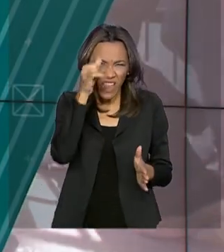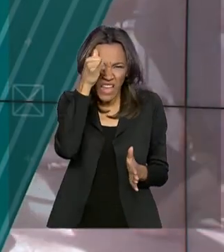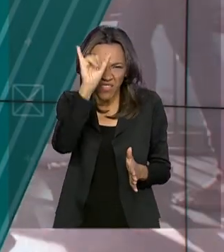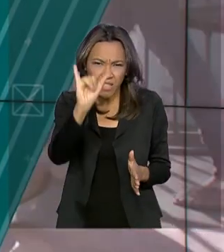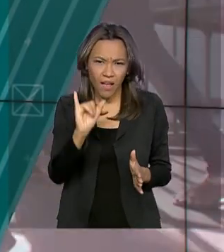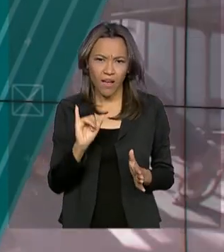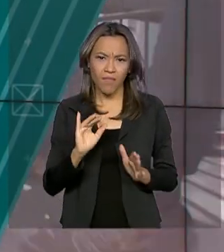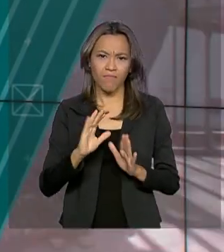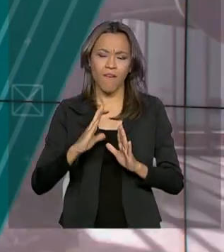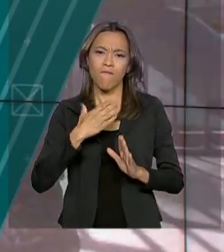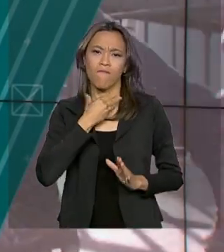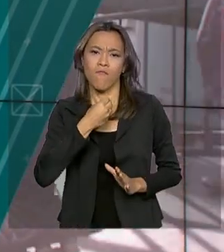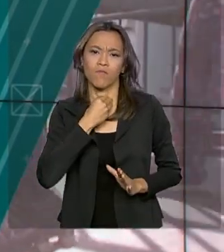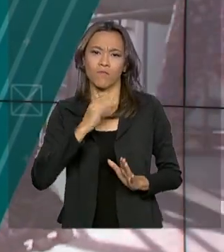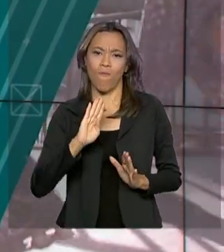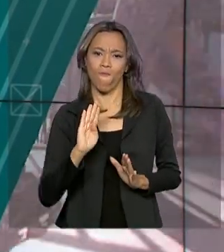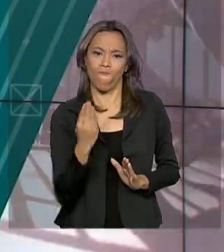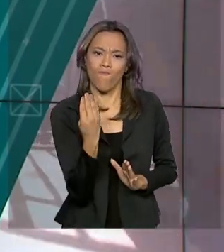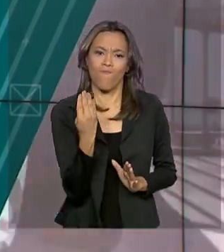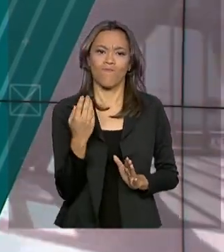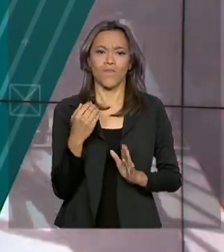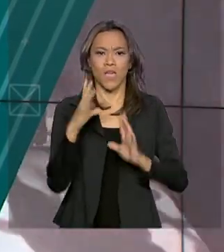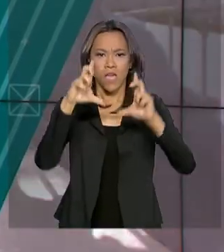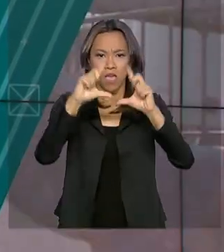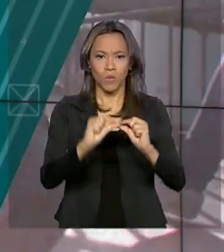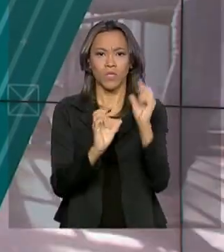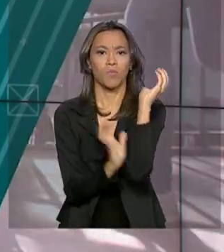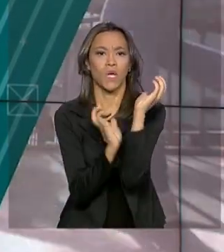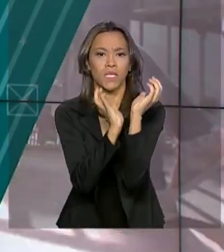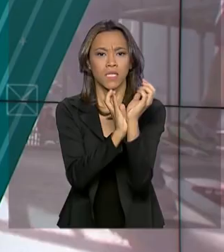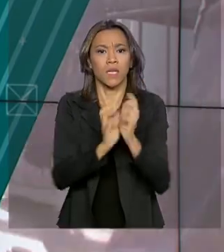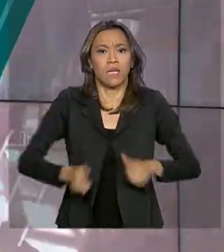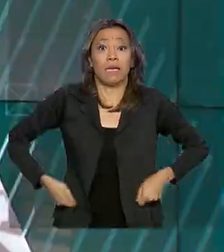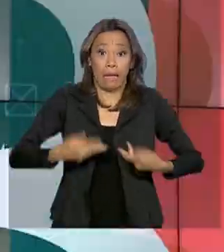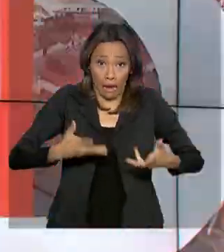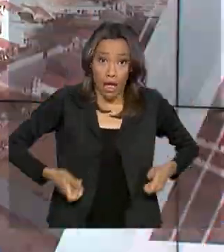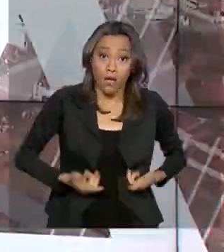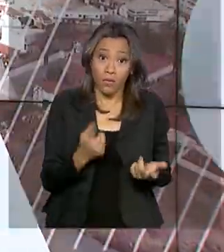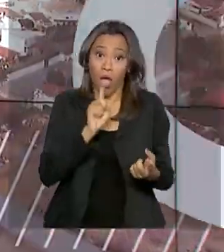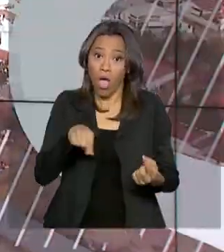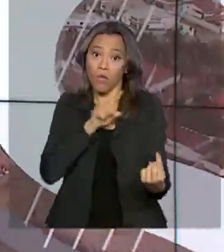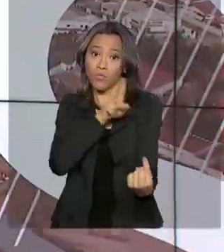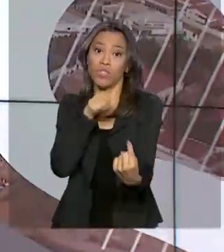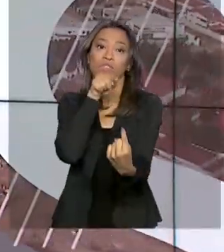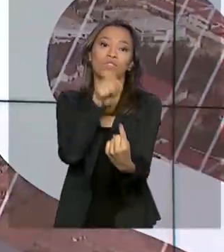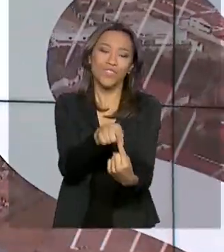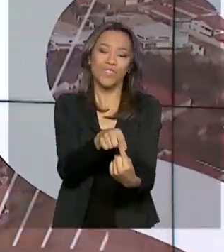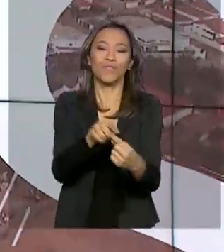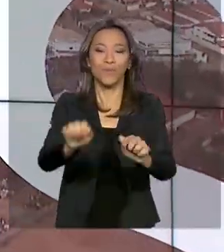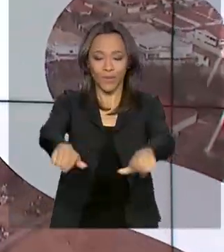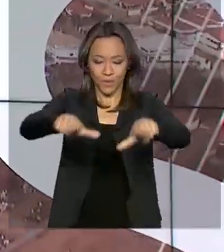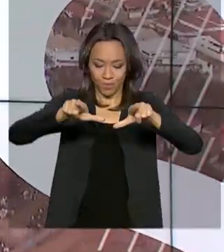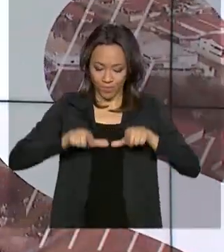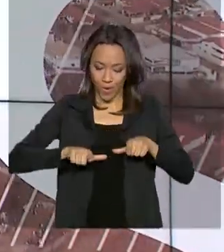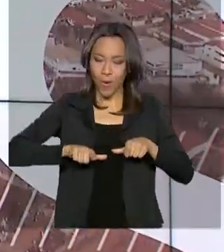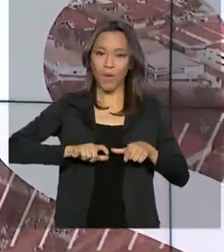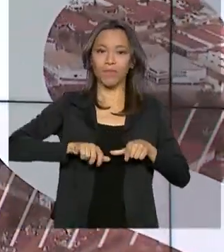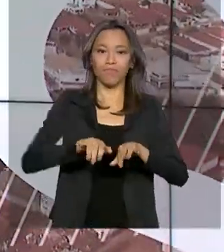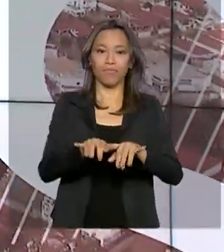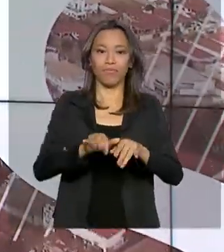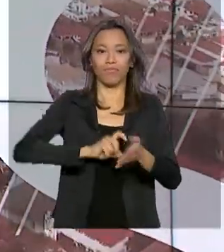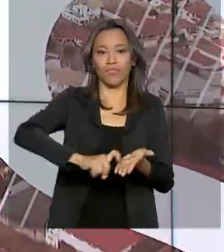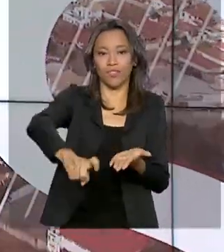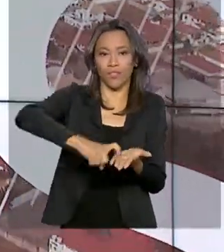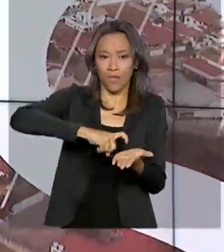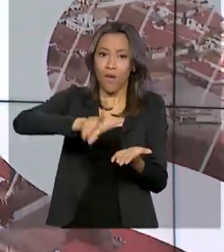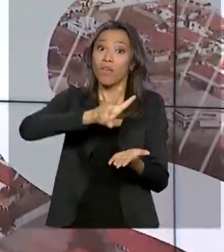Evitar falsificação, reduzir burocracia e custos. Esses são os objetivos do diploma digital, que deve ser implantado